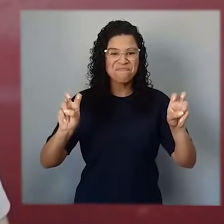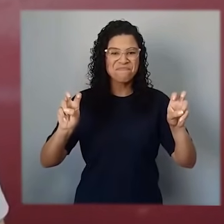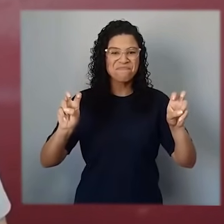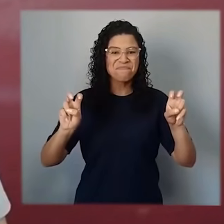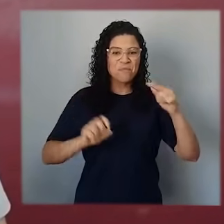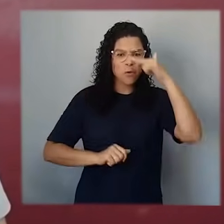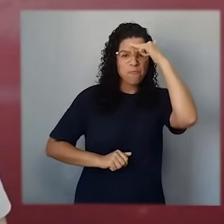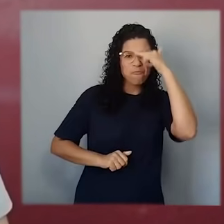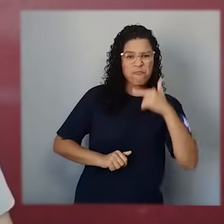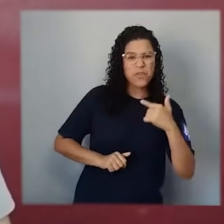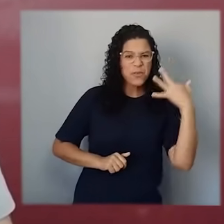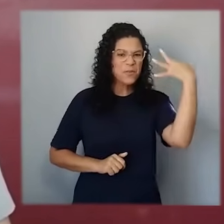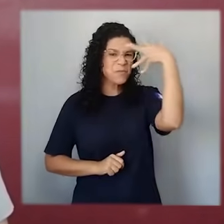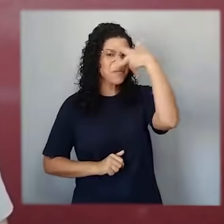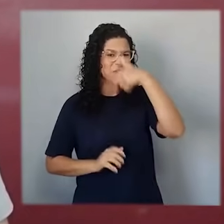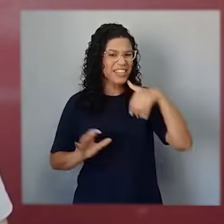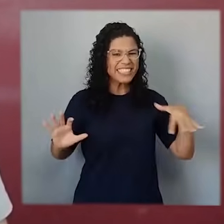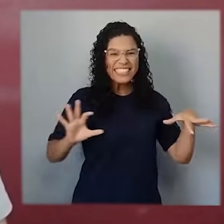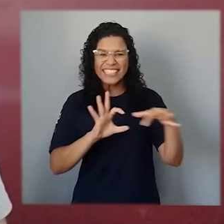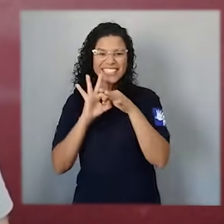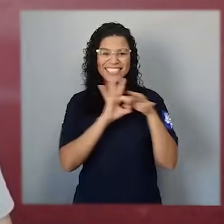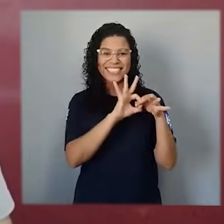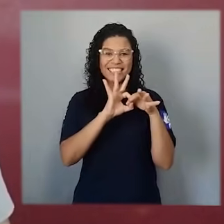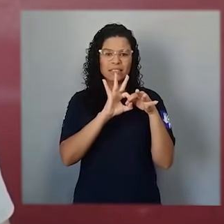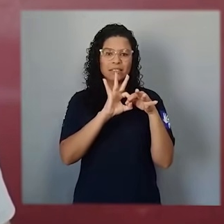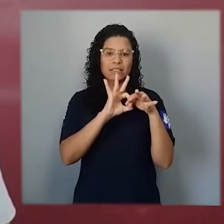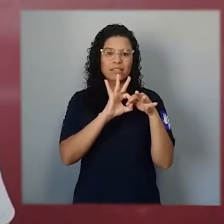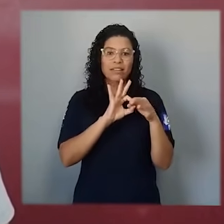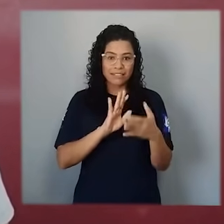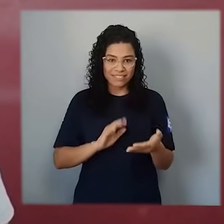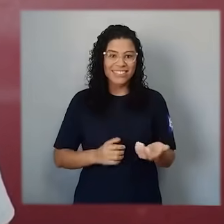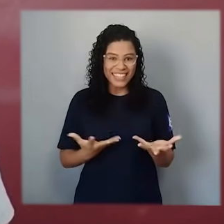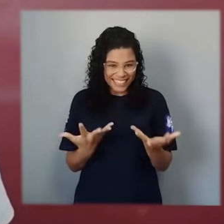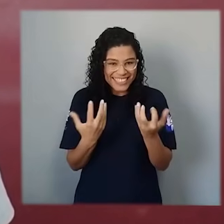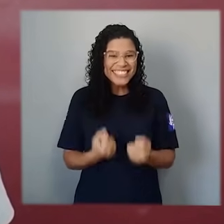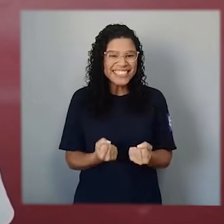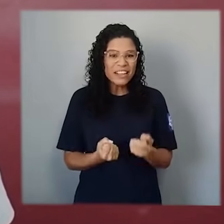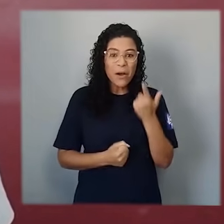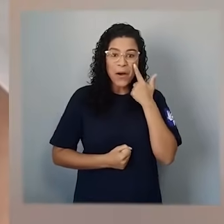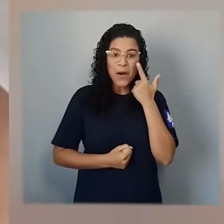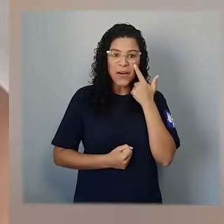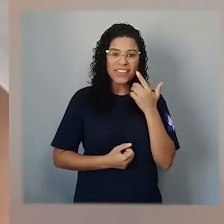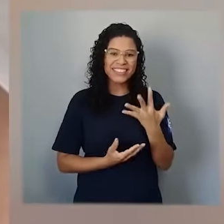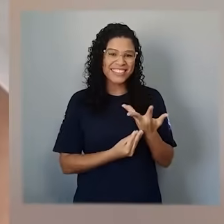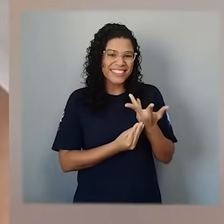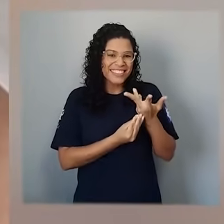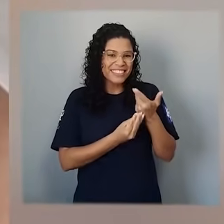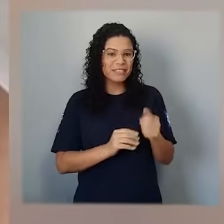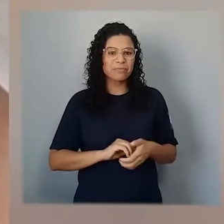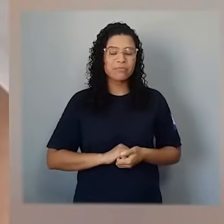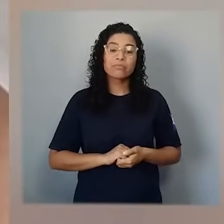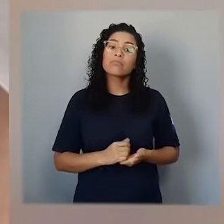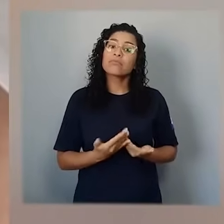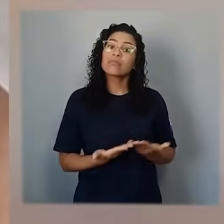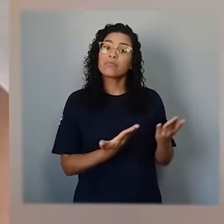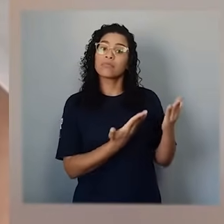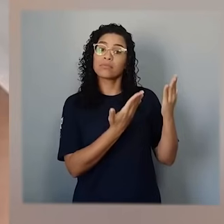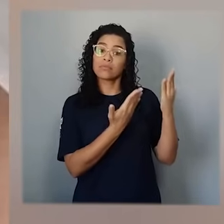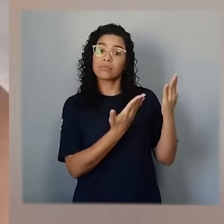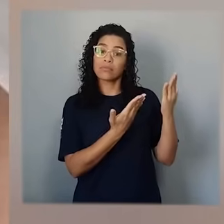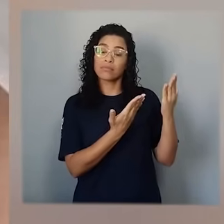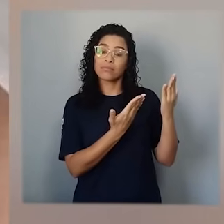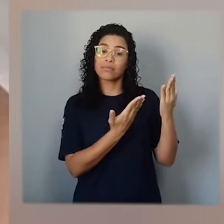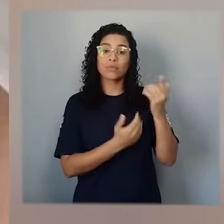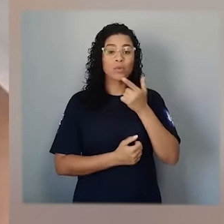medonhamente linda. Vocês topam? Vejam aí os artistas. Conheçam as obras